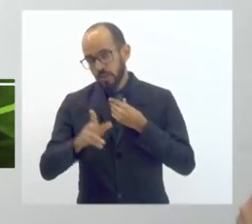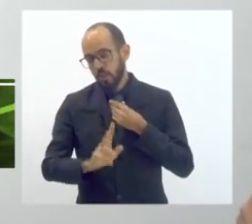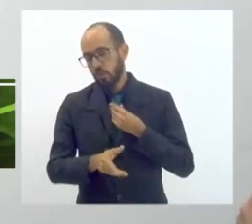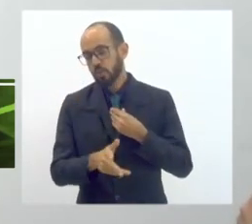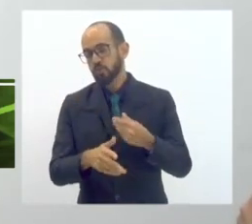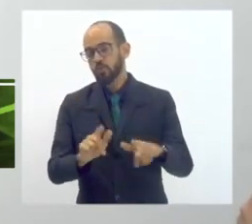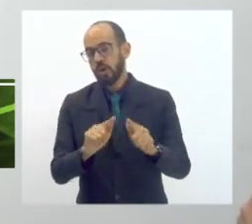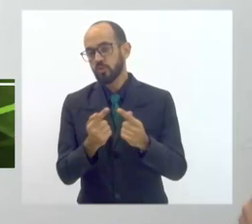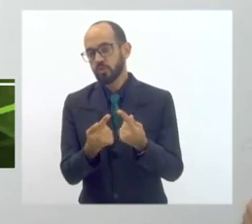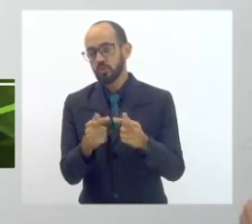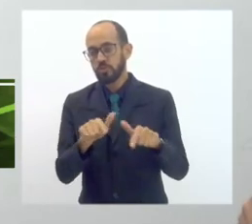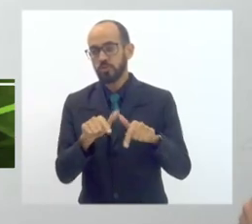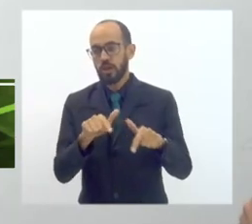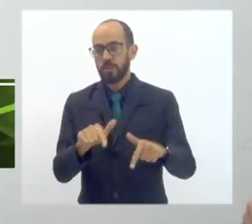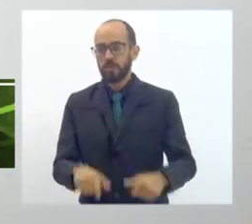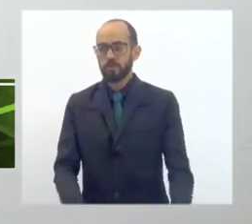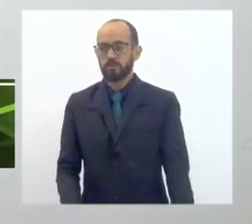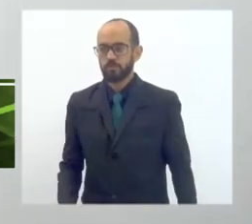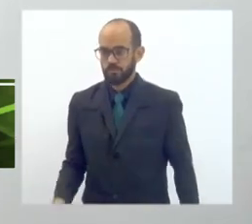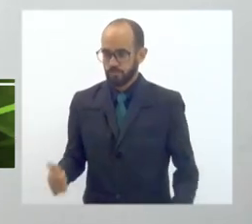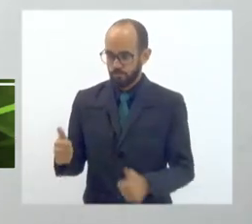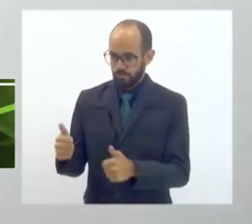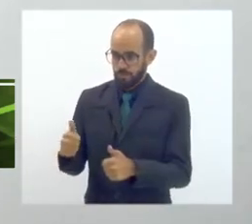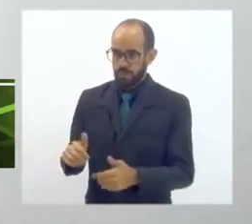grupos de trabalho. Tá bom?